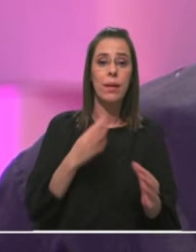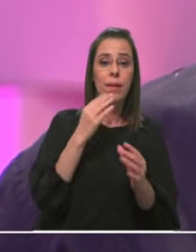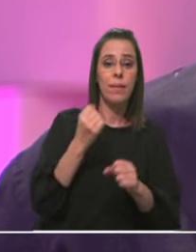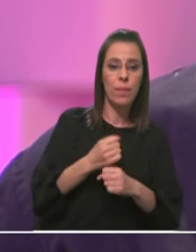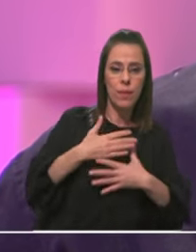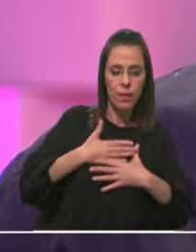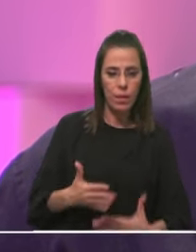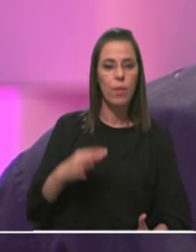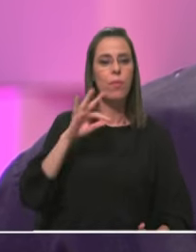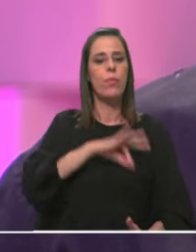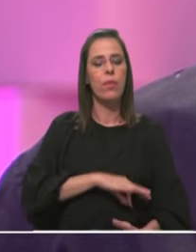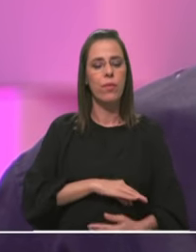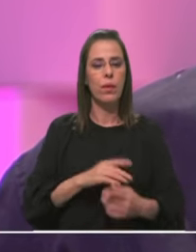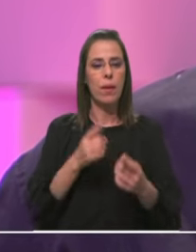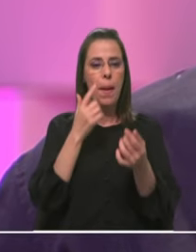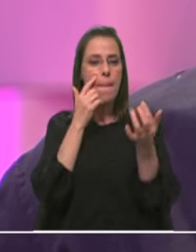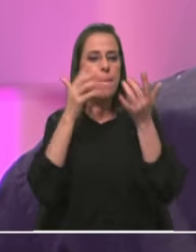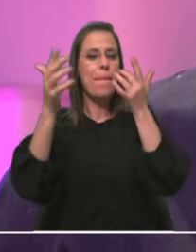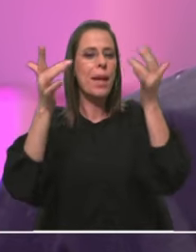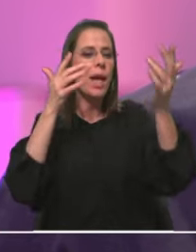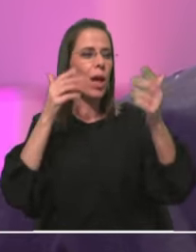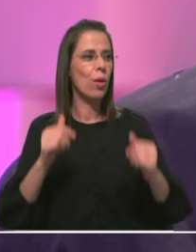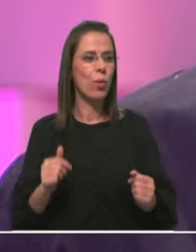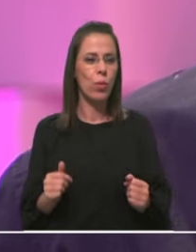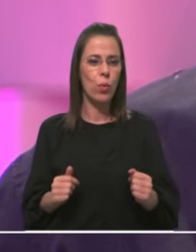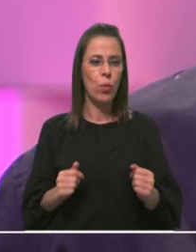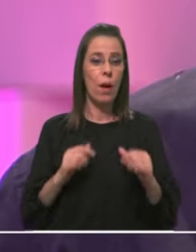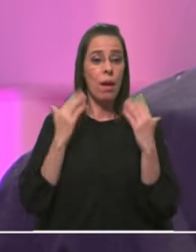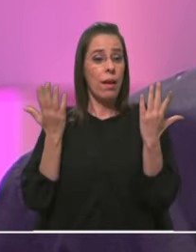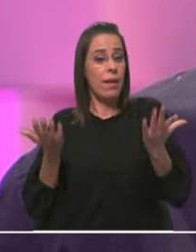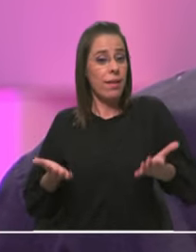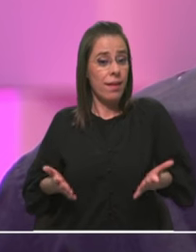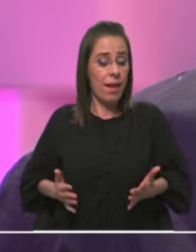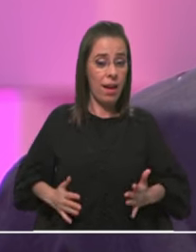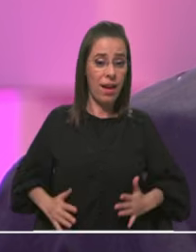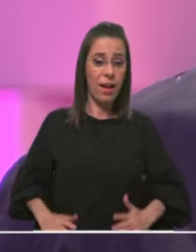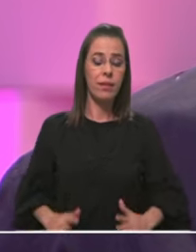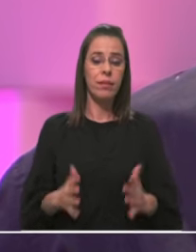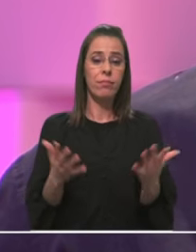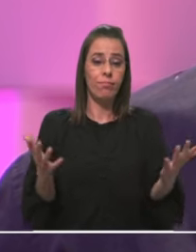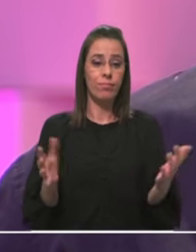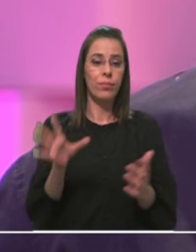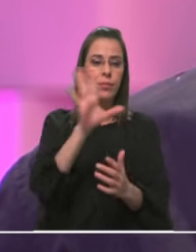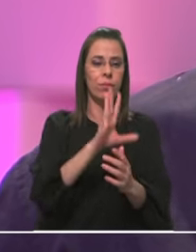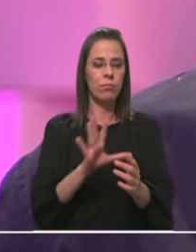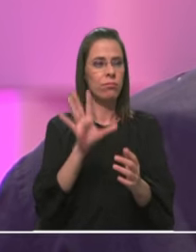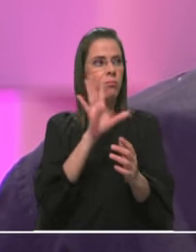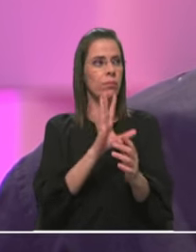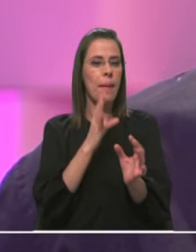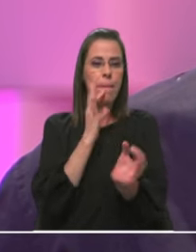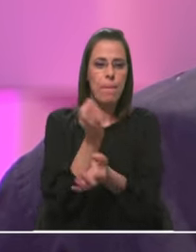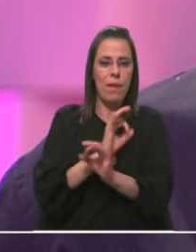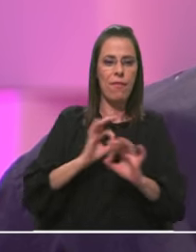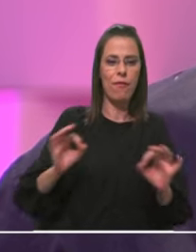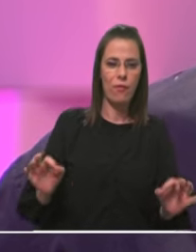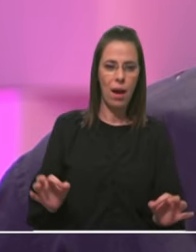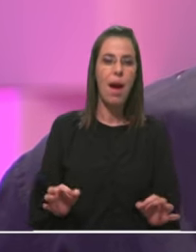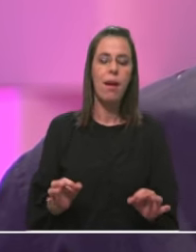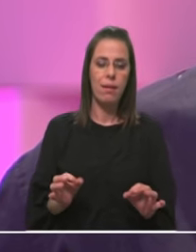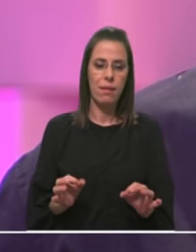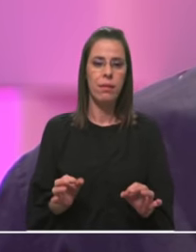profissional é é o brilho é a elegância a estruturação de de uma imagem perfeita